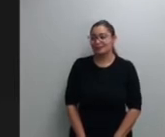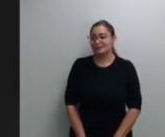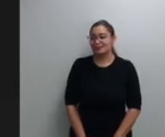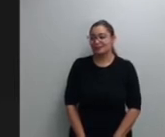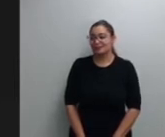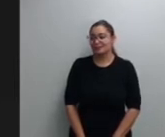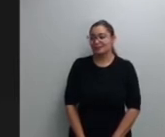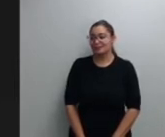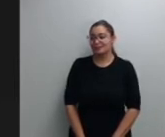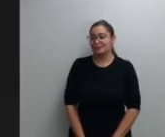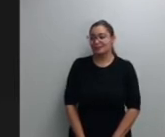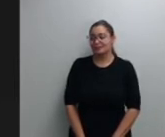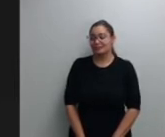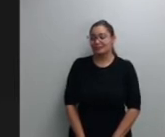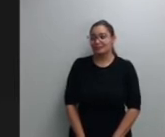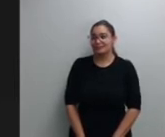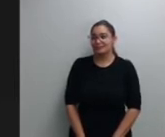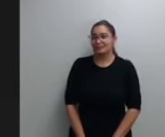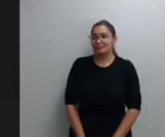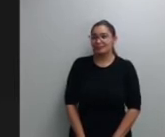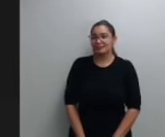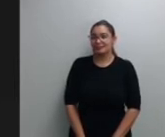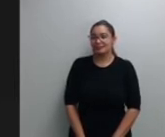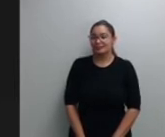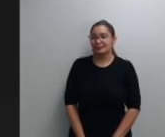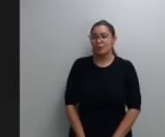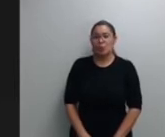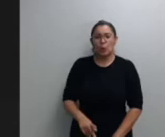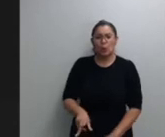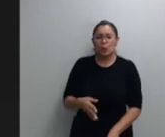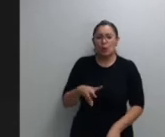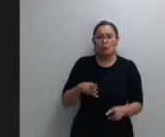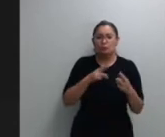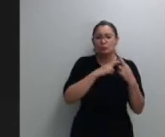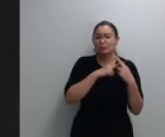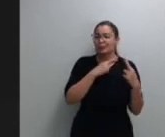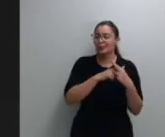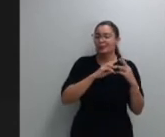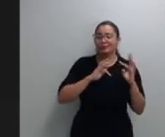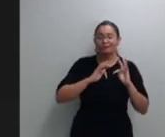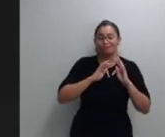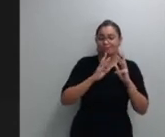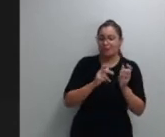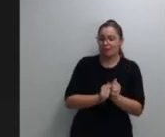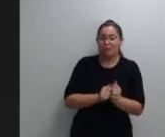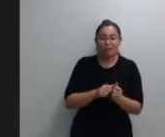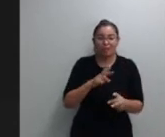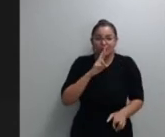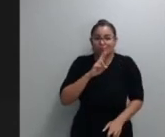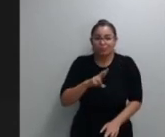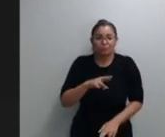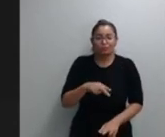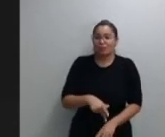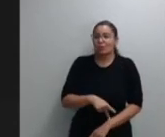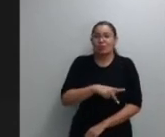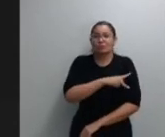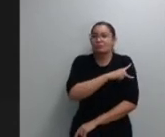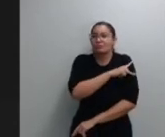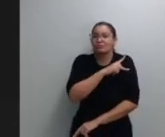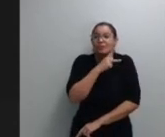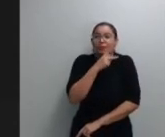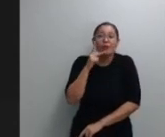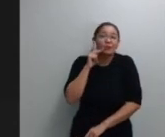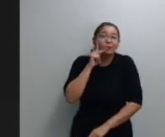irrepreensível com devido respeito à conclusão entabulada pela corte piauiense. Daquele